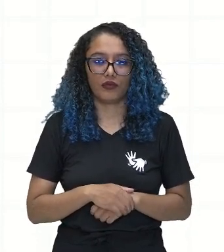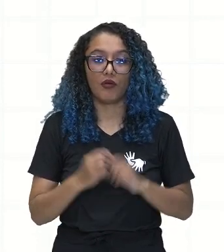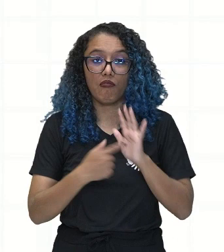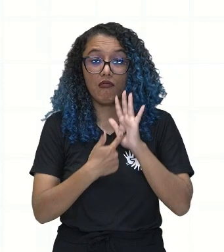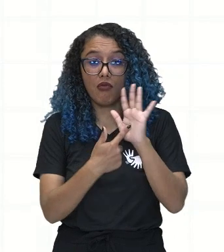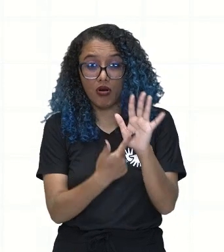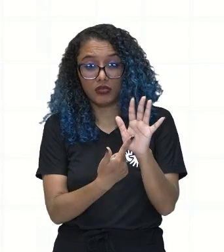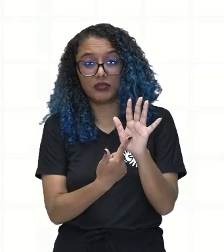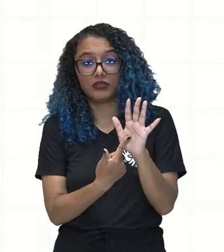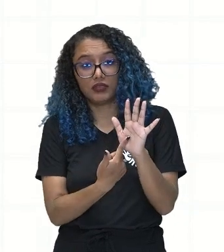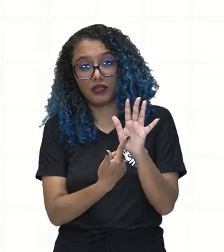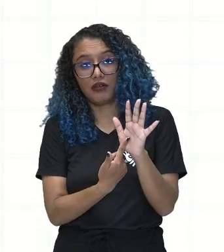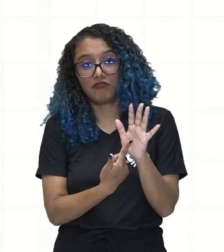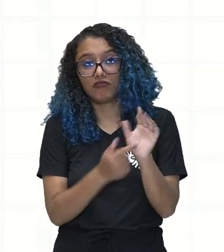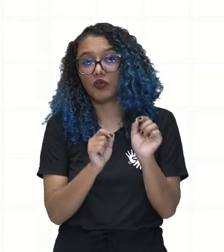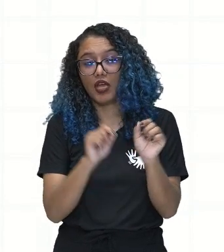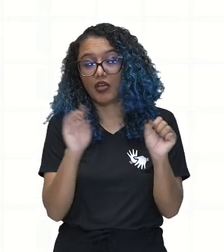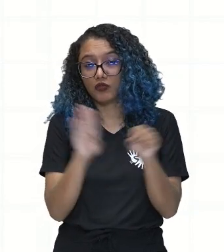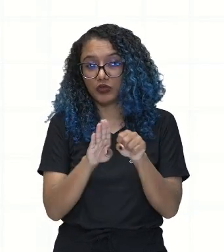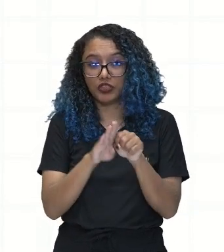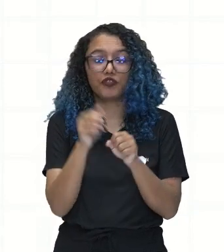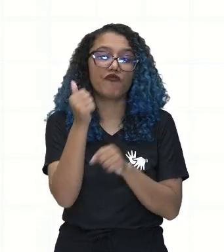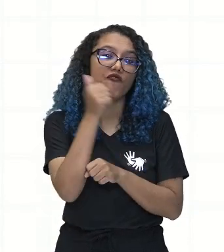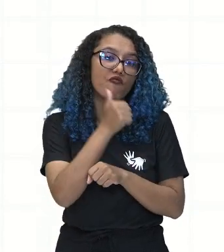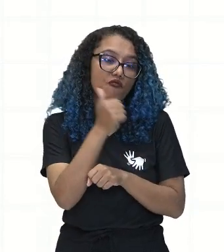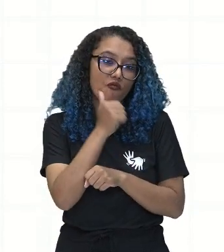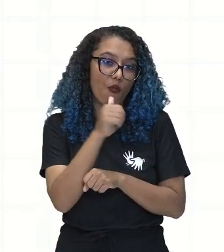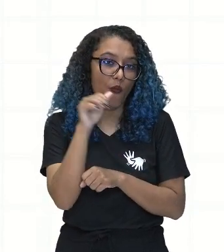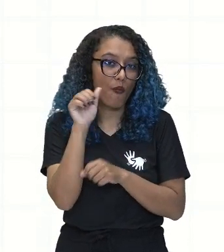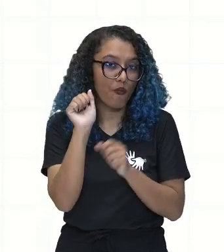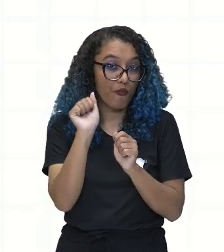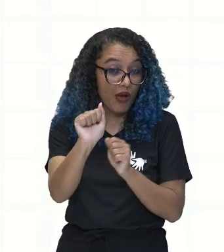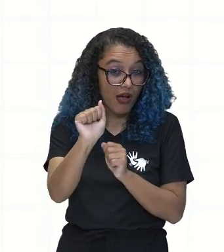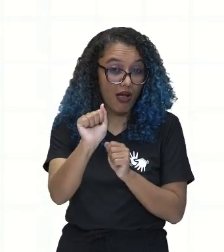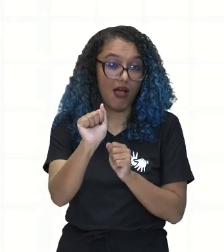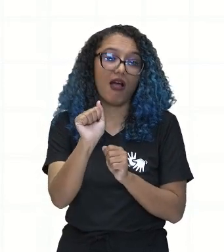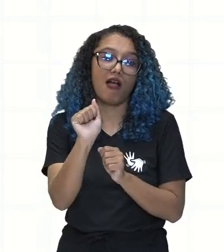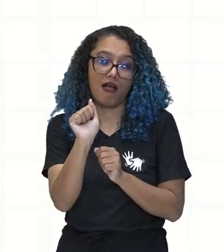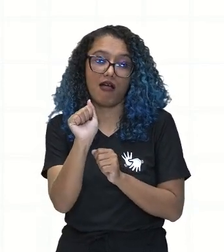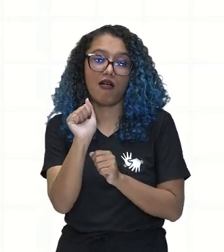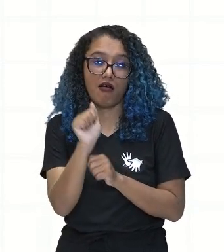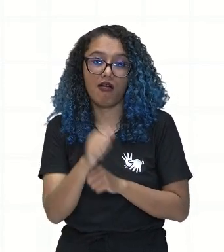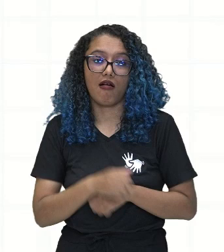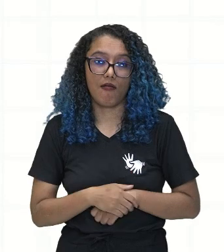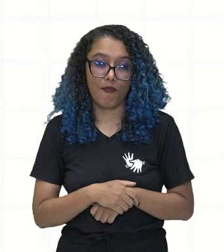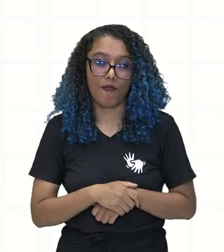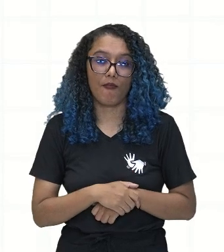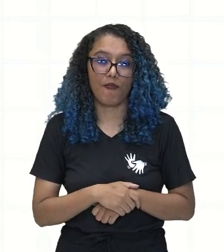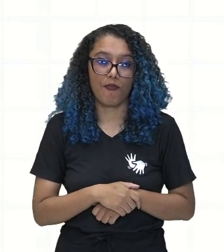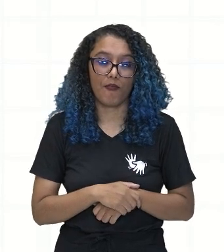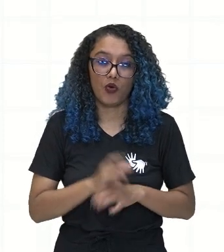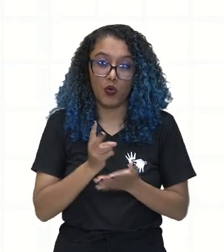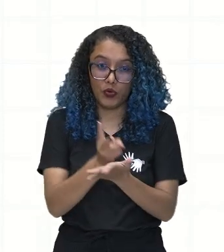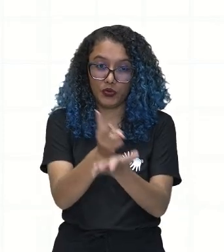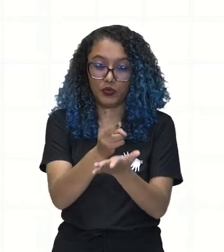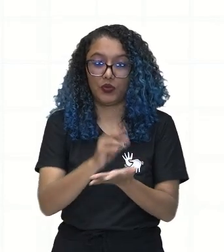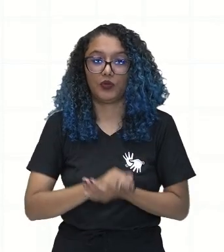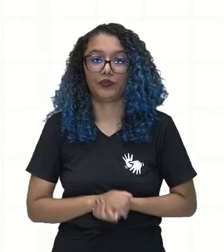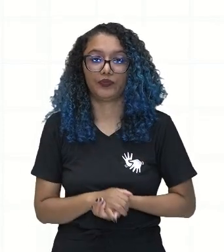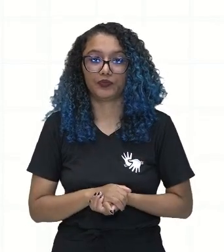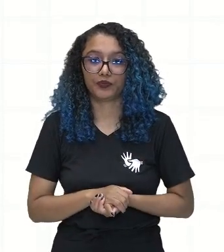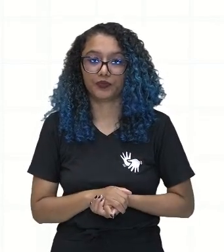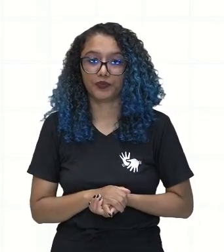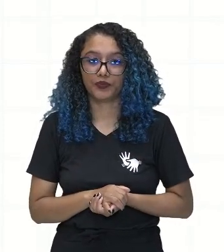feminino, meia hora, ok? Meio-dia e meia hora, ok? Muito bem. Prosseguindo, olha só, vamos lá.